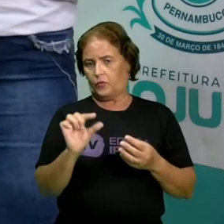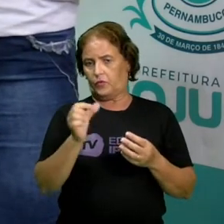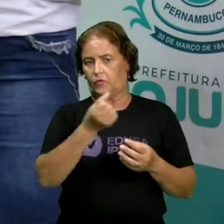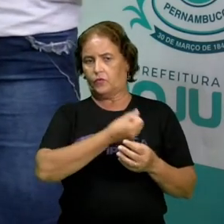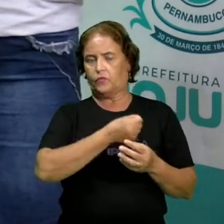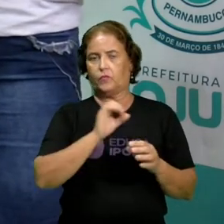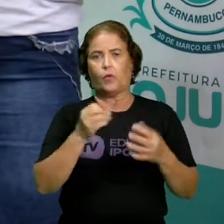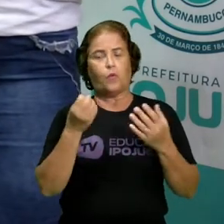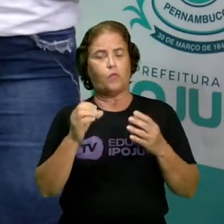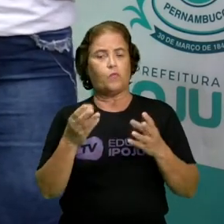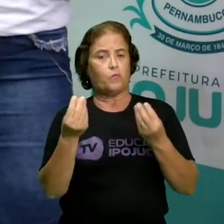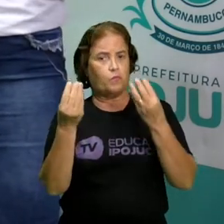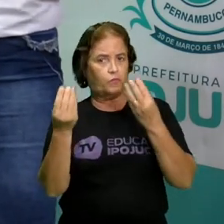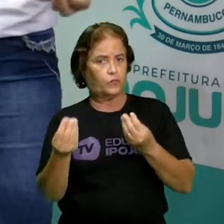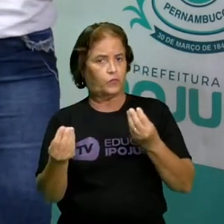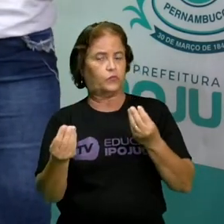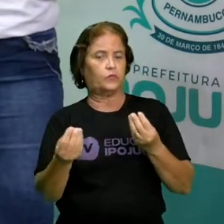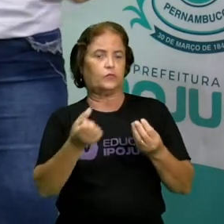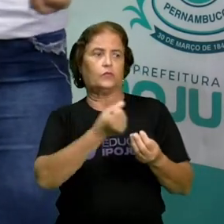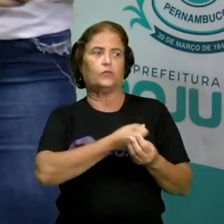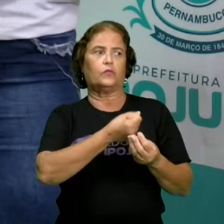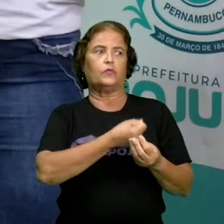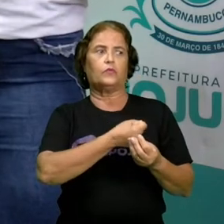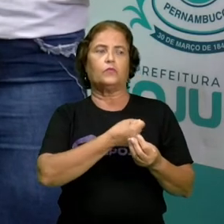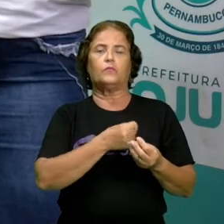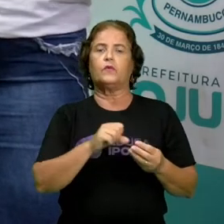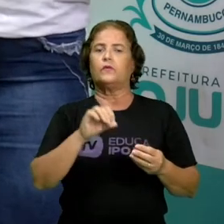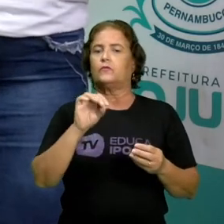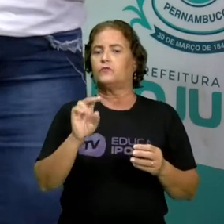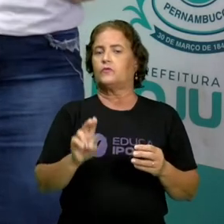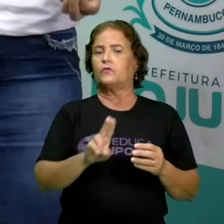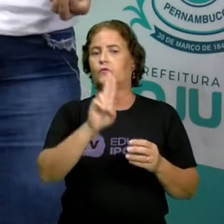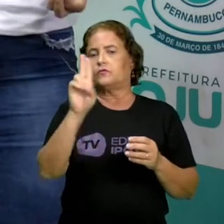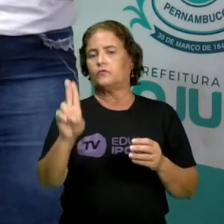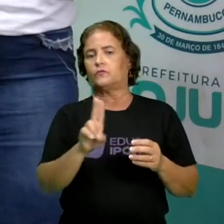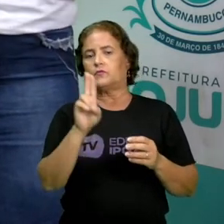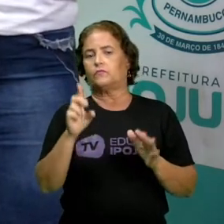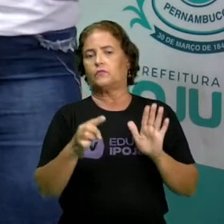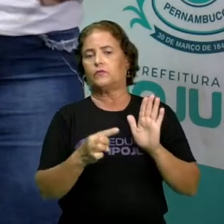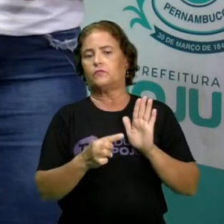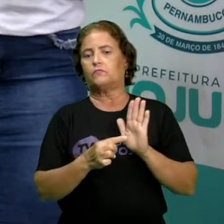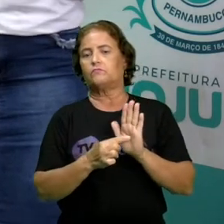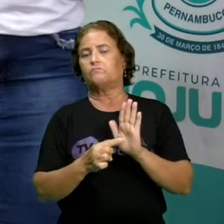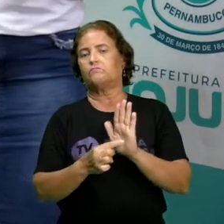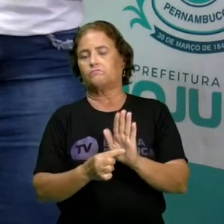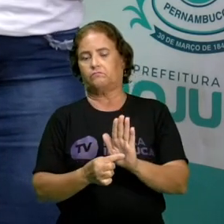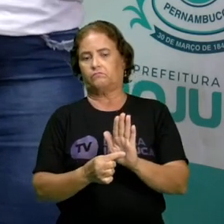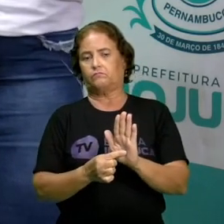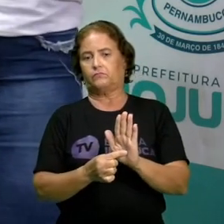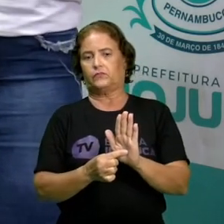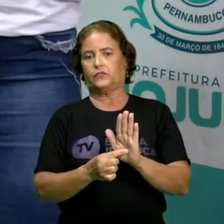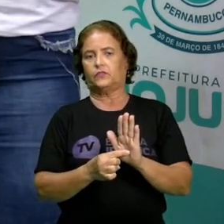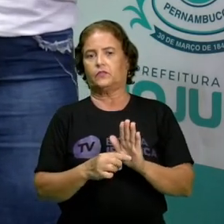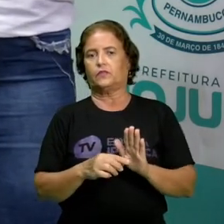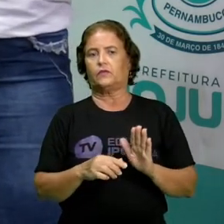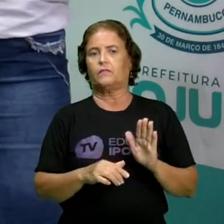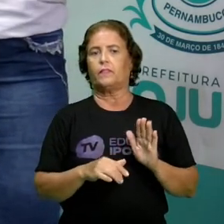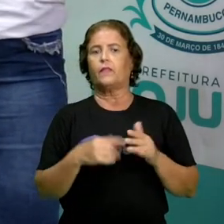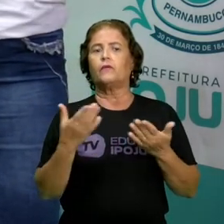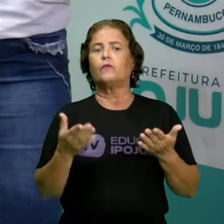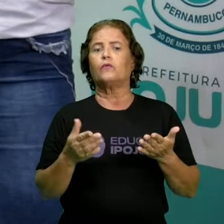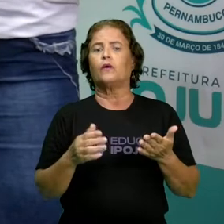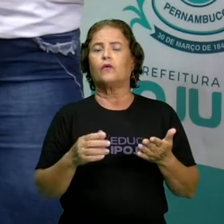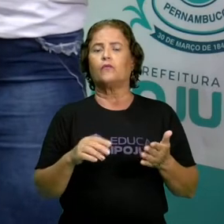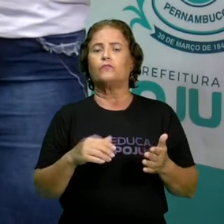muitos números, pois eles só servem apenas para identificar. E quais são esses números que servem para